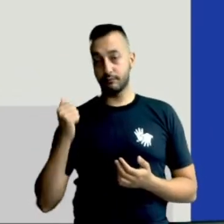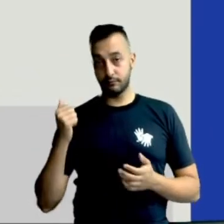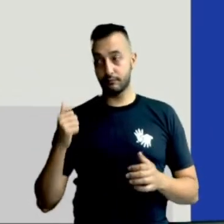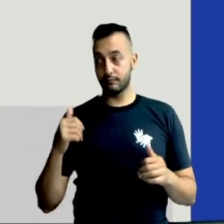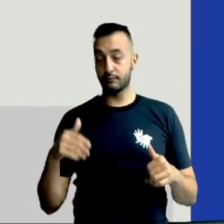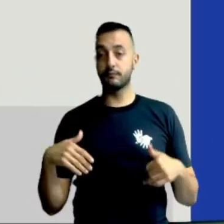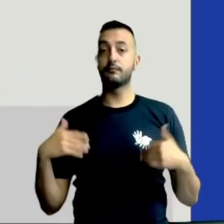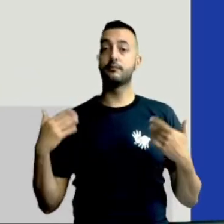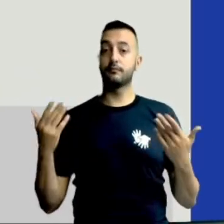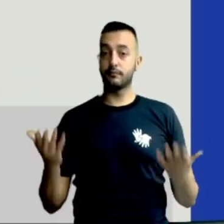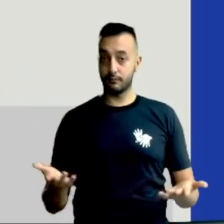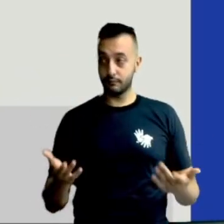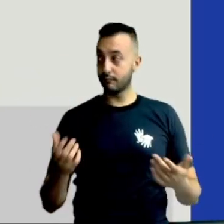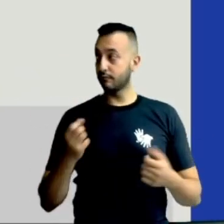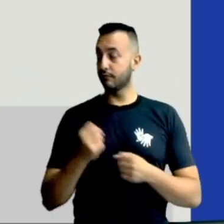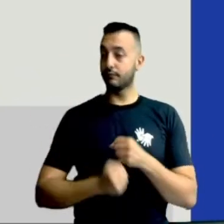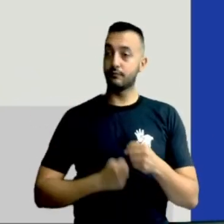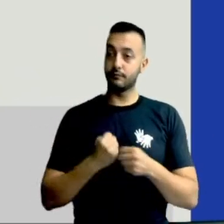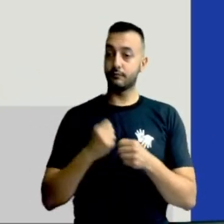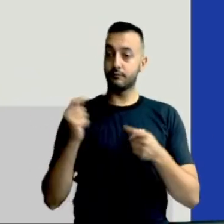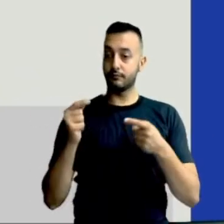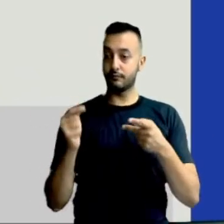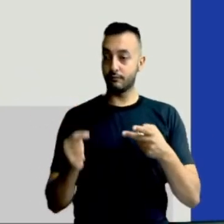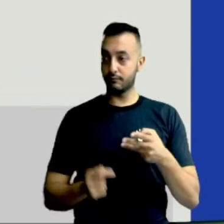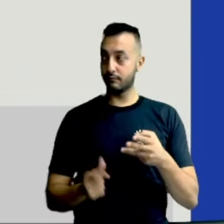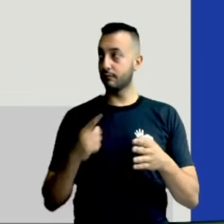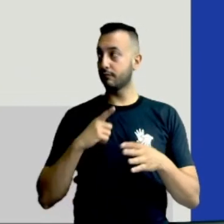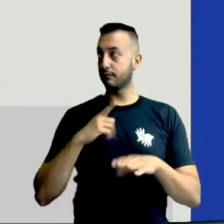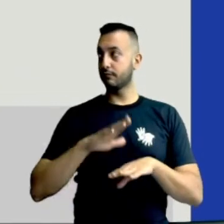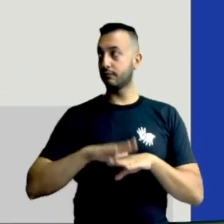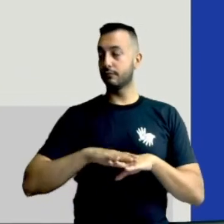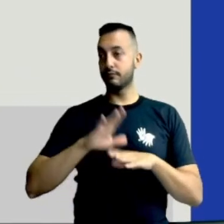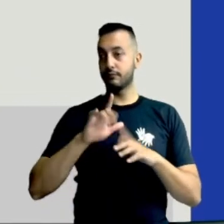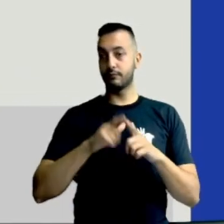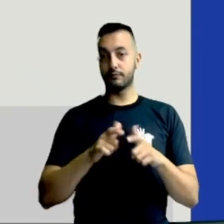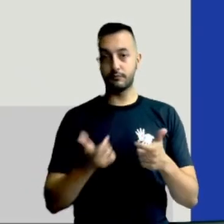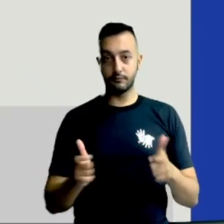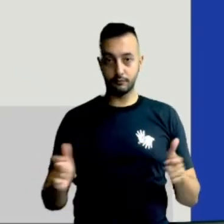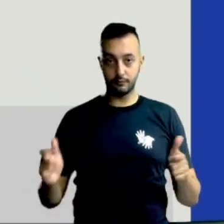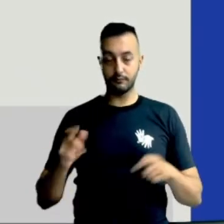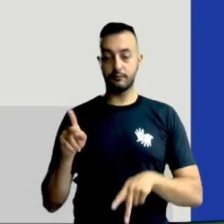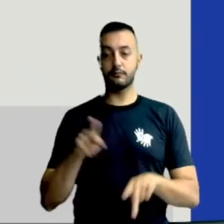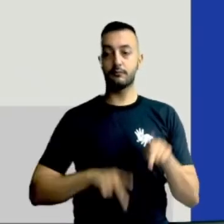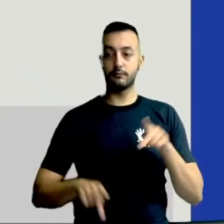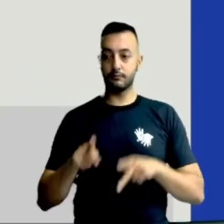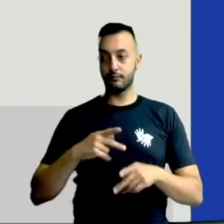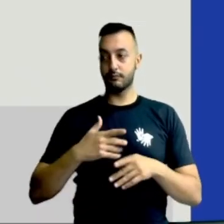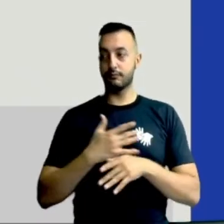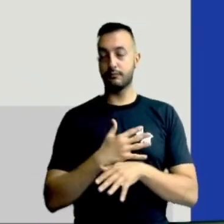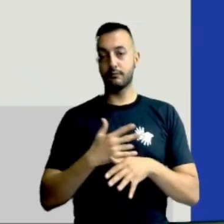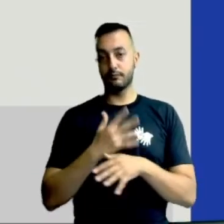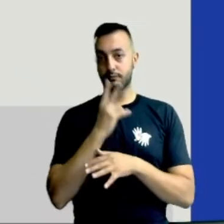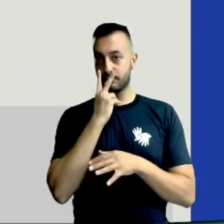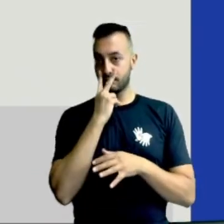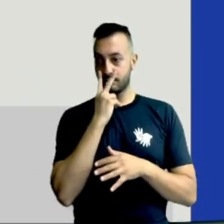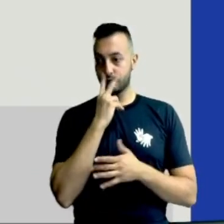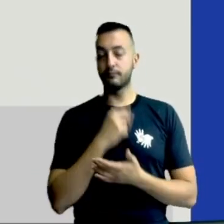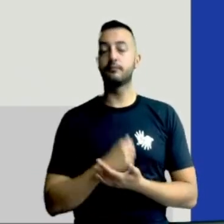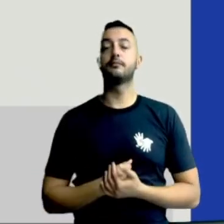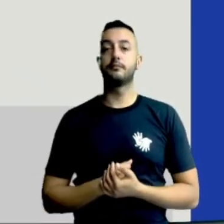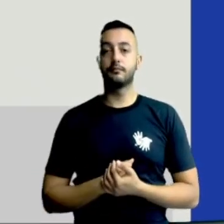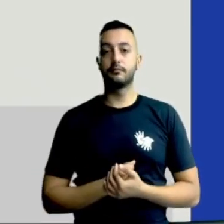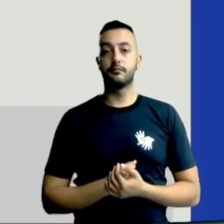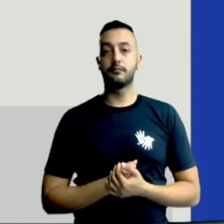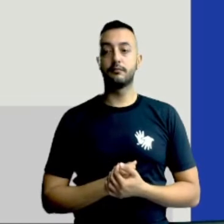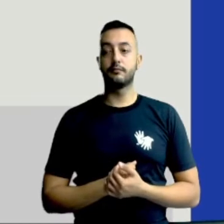em quais desses anos houve um aumento, um crescimento na população da cidade da Vitória de Santo